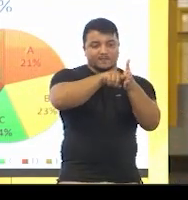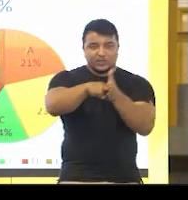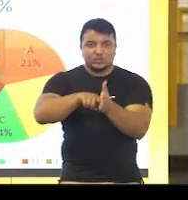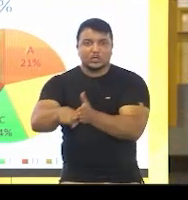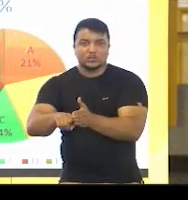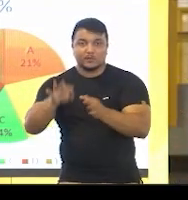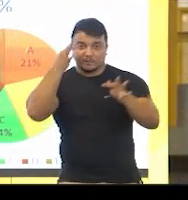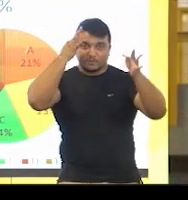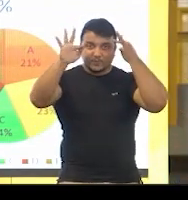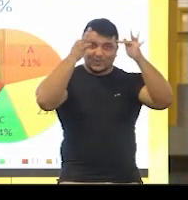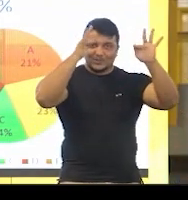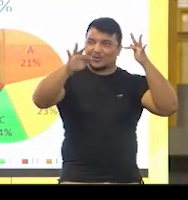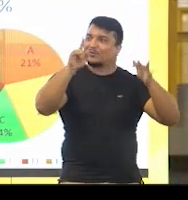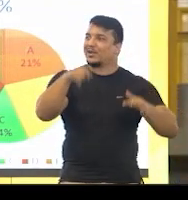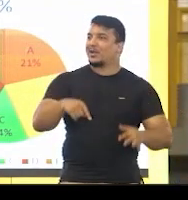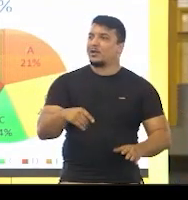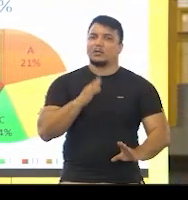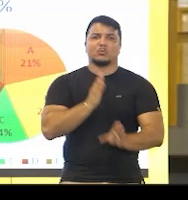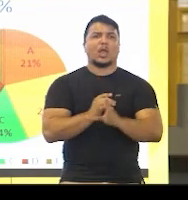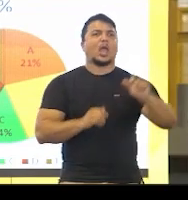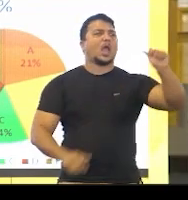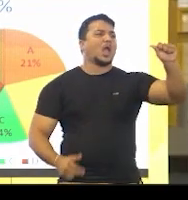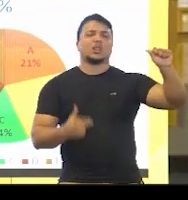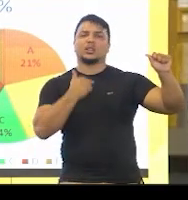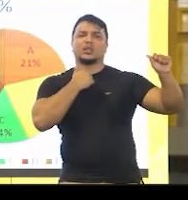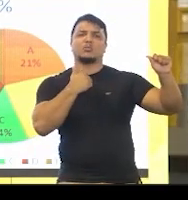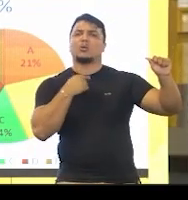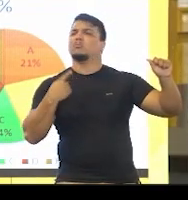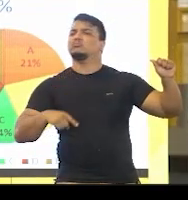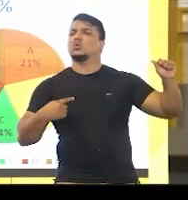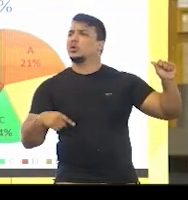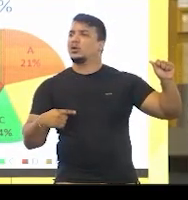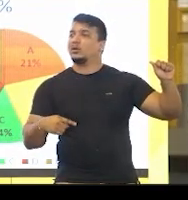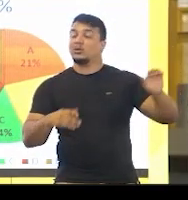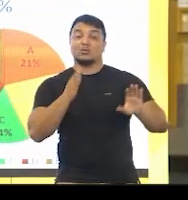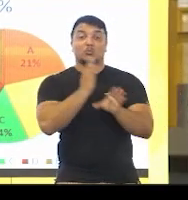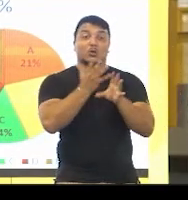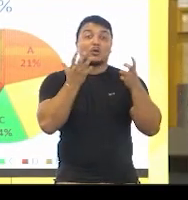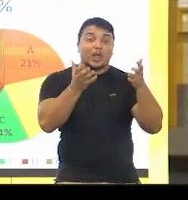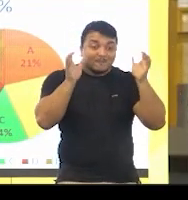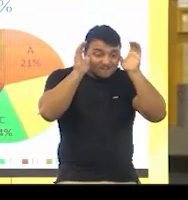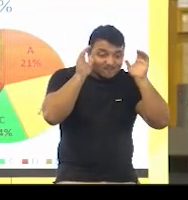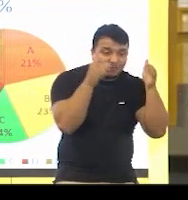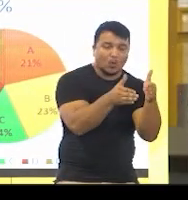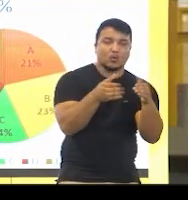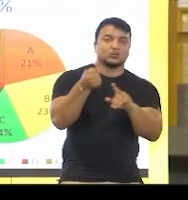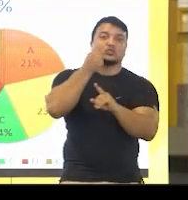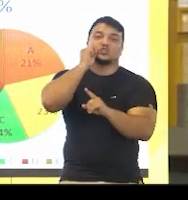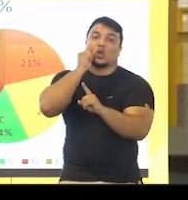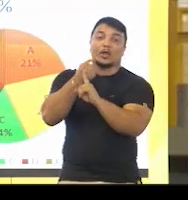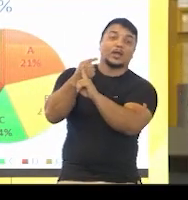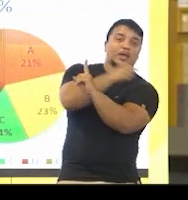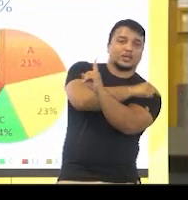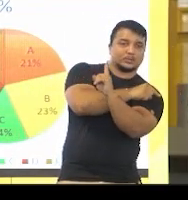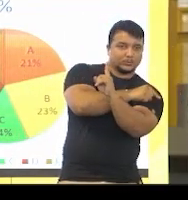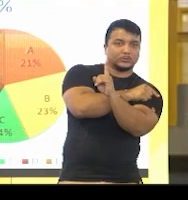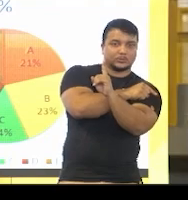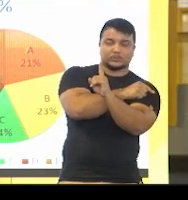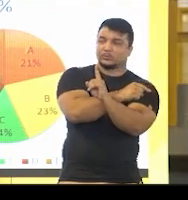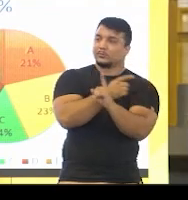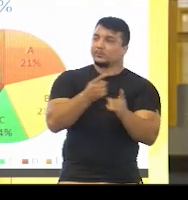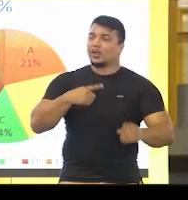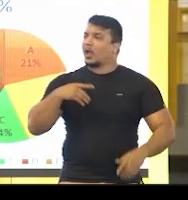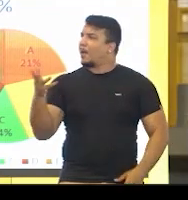investigação filosófica. Por que que não pode ser essa alternativa? Porque eu quero algo que é típico de quem? Dos